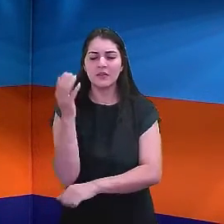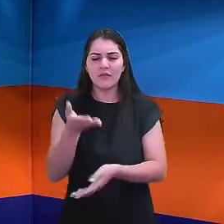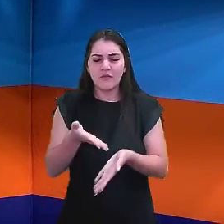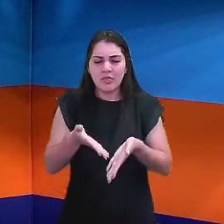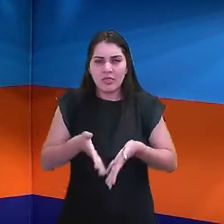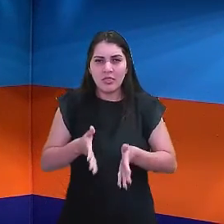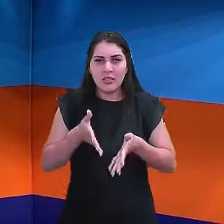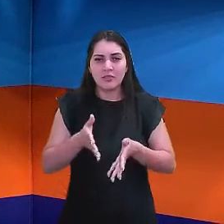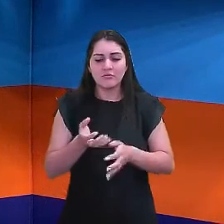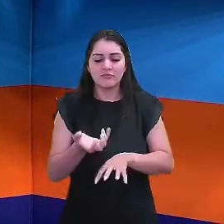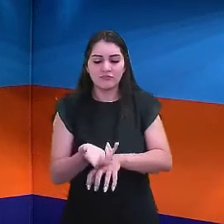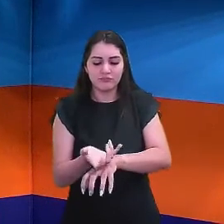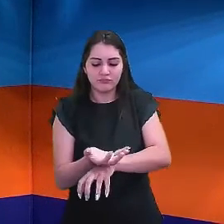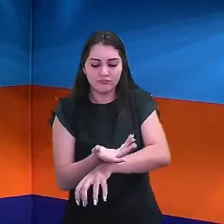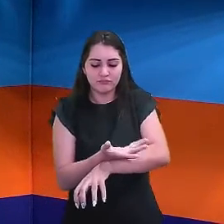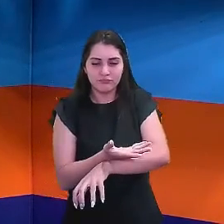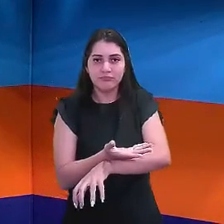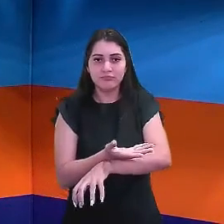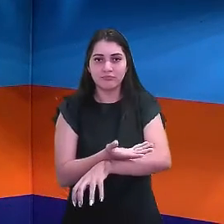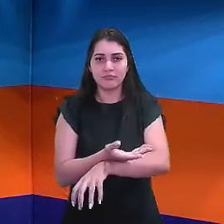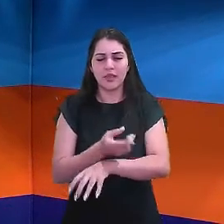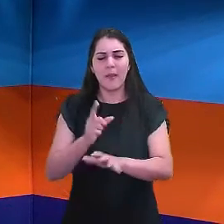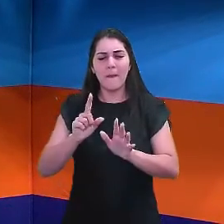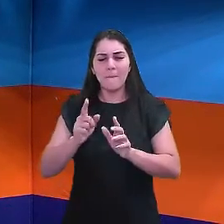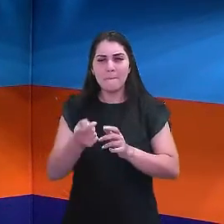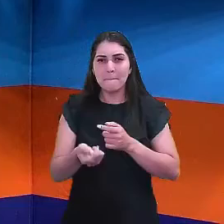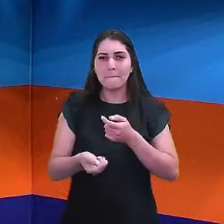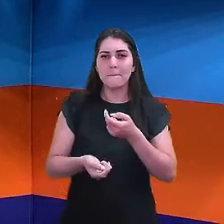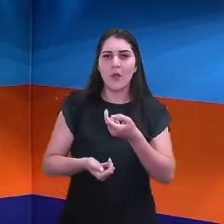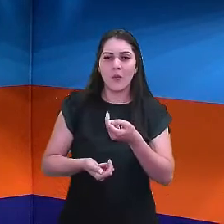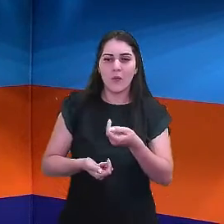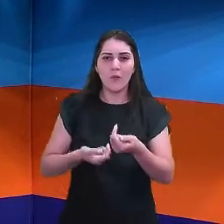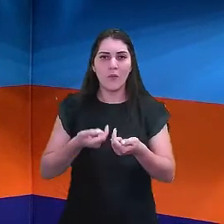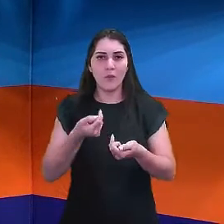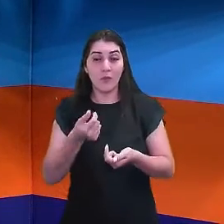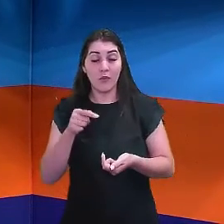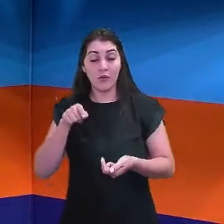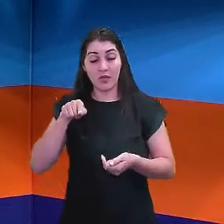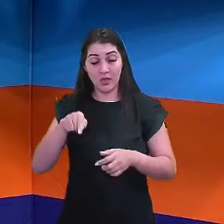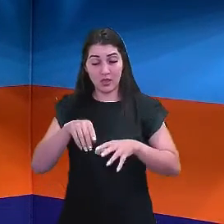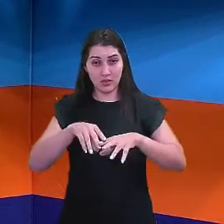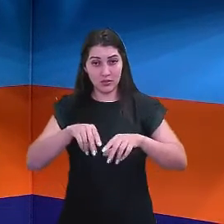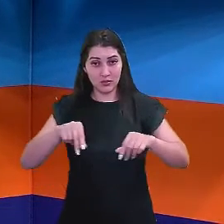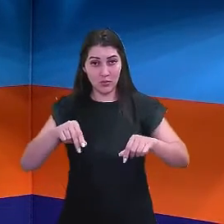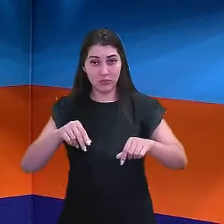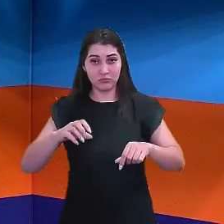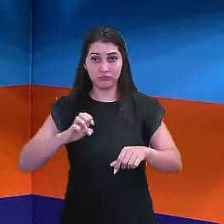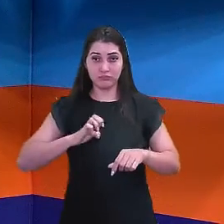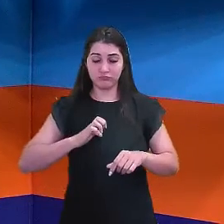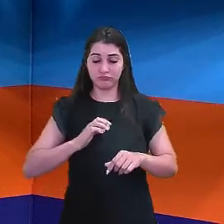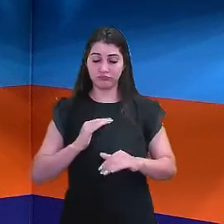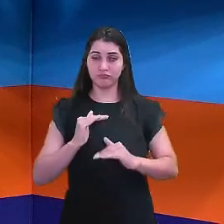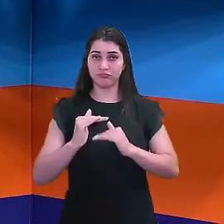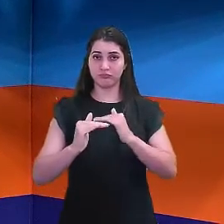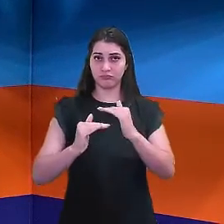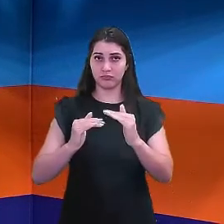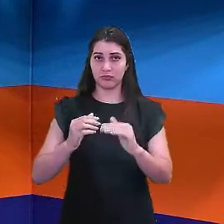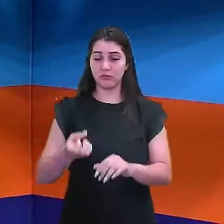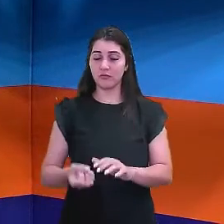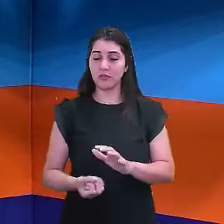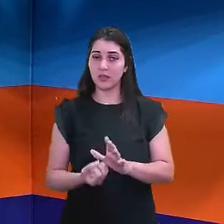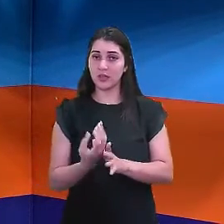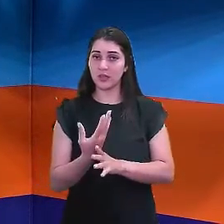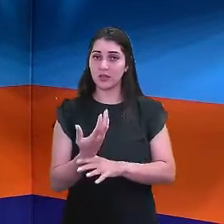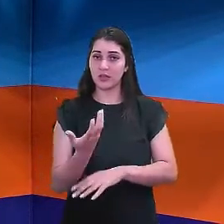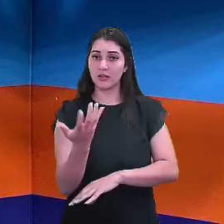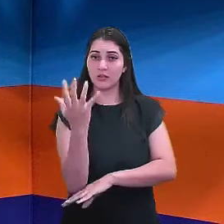mais. Pouco a pouco, este solo vai se enriquecendo. Vai nascendo plantinhas,